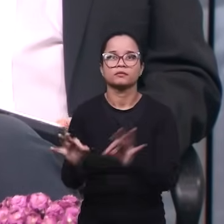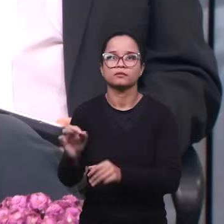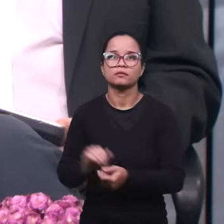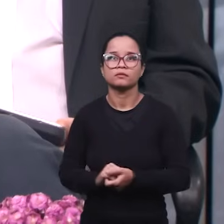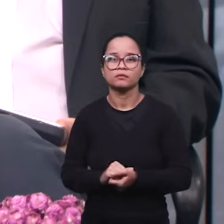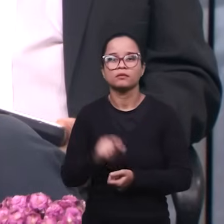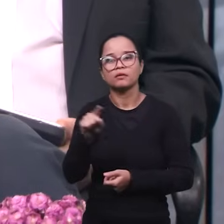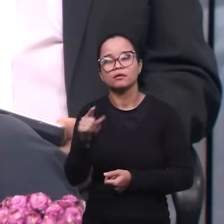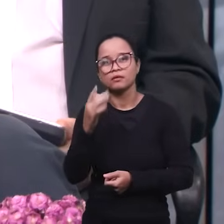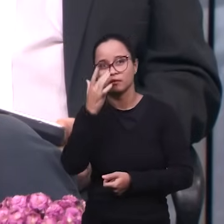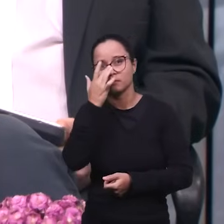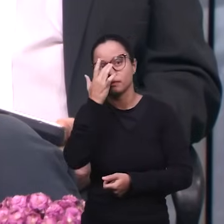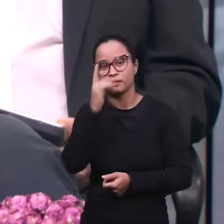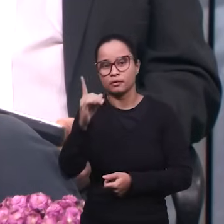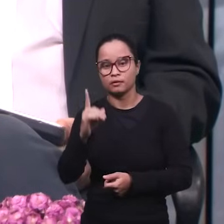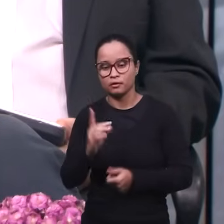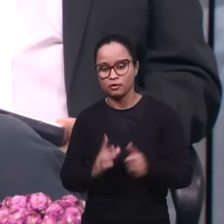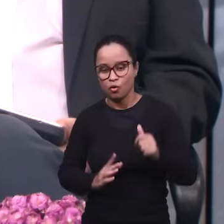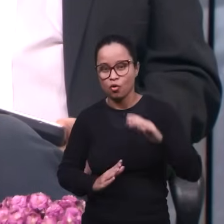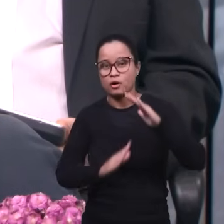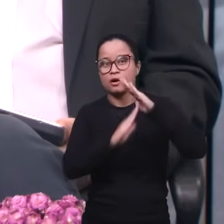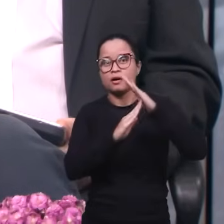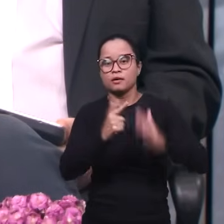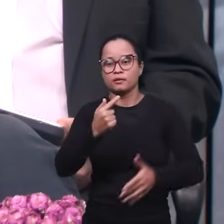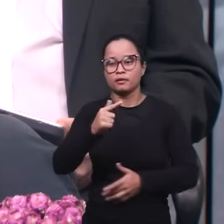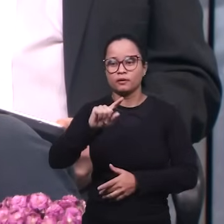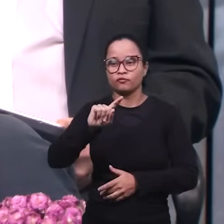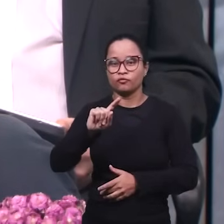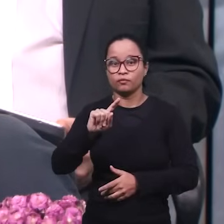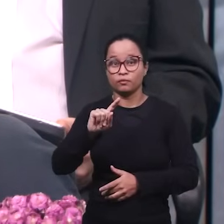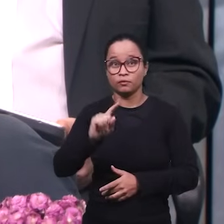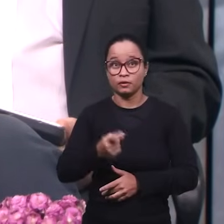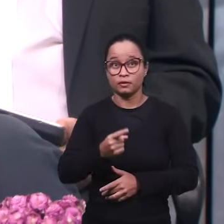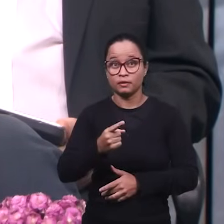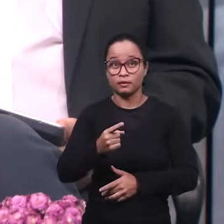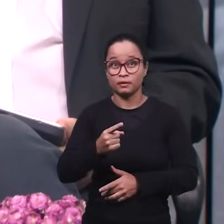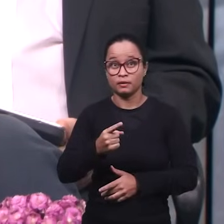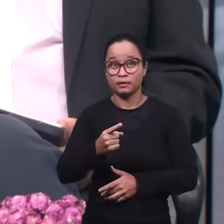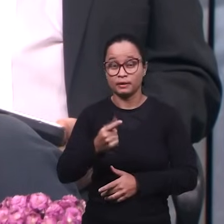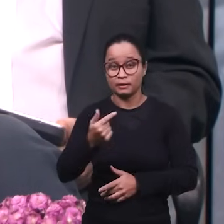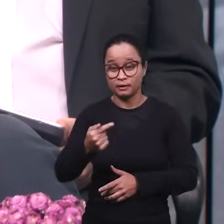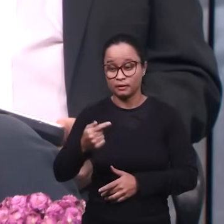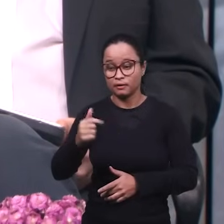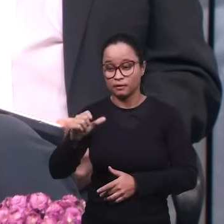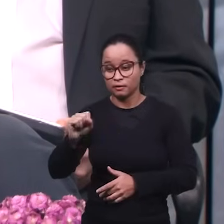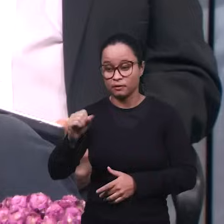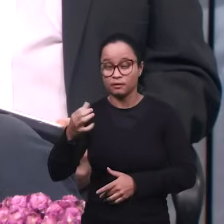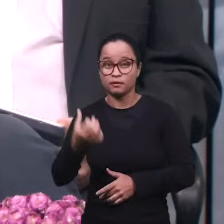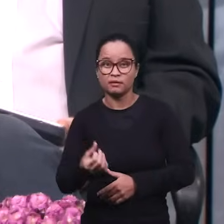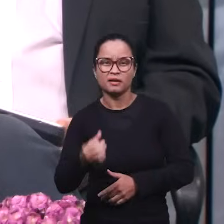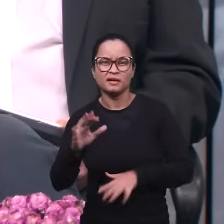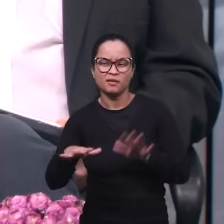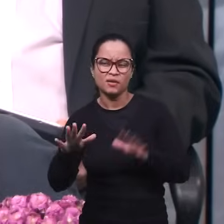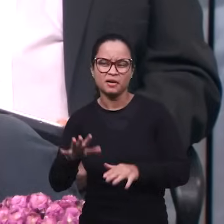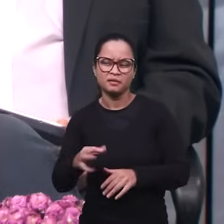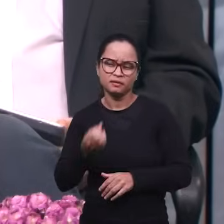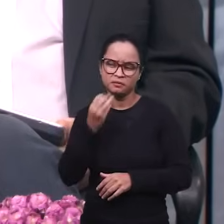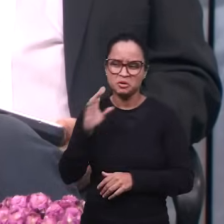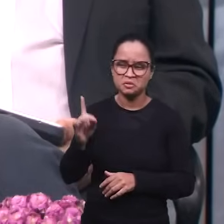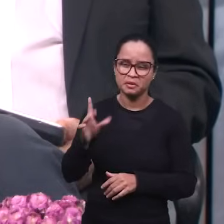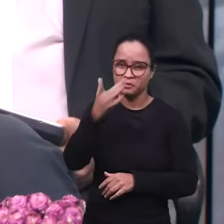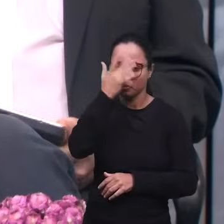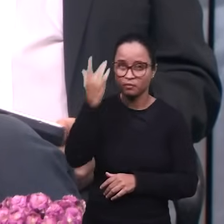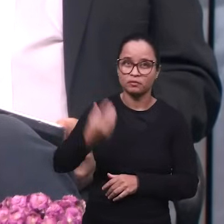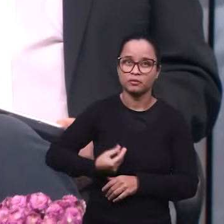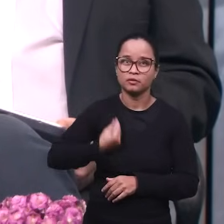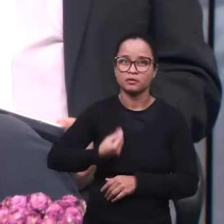ele não ficar, se o teto do INSS hoje é 7.786, de repente ele não é suficiente para quem está aqui, ou para quem,